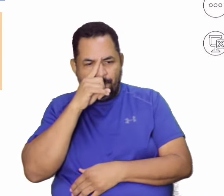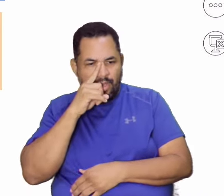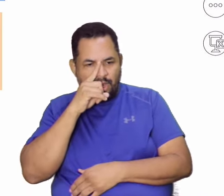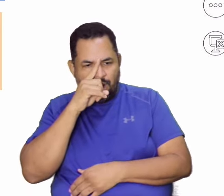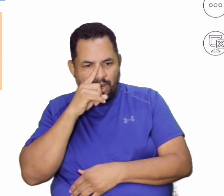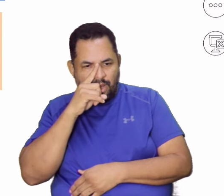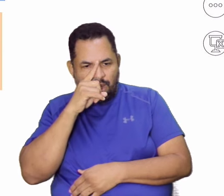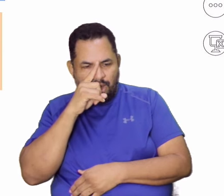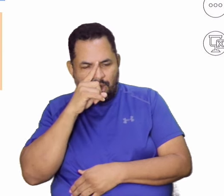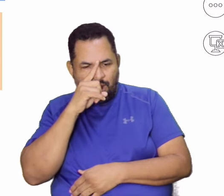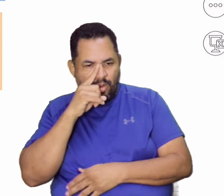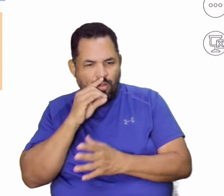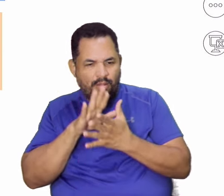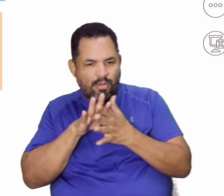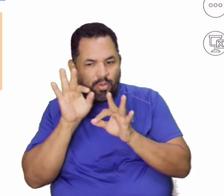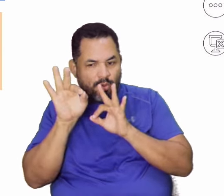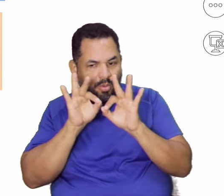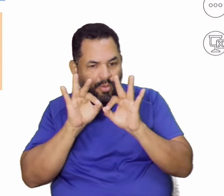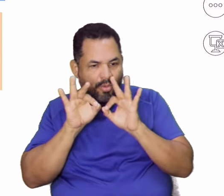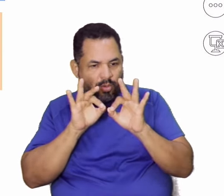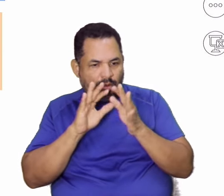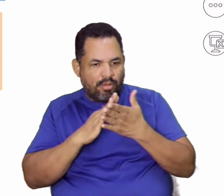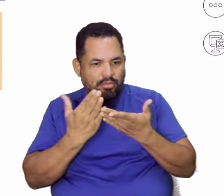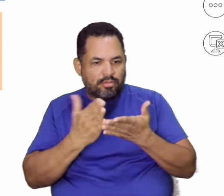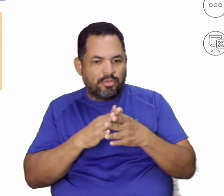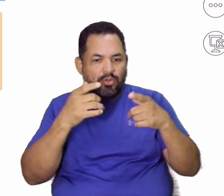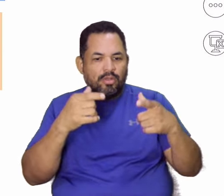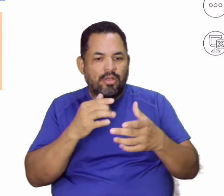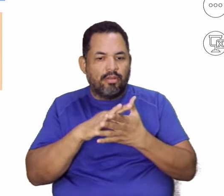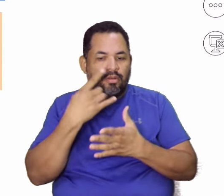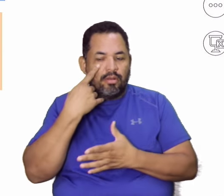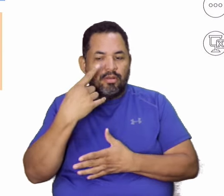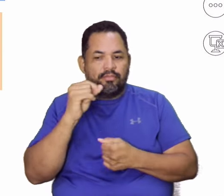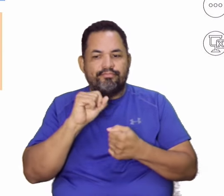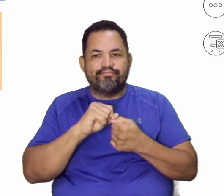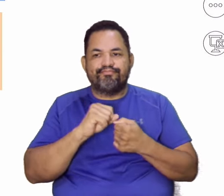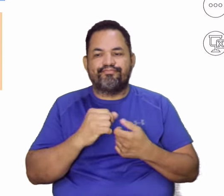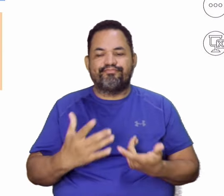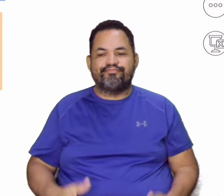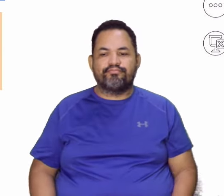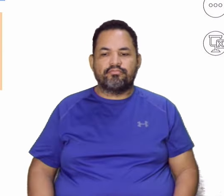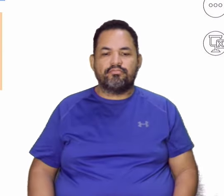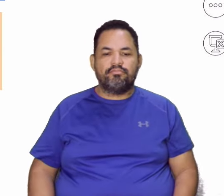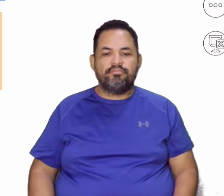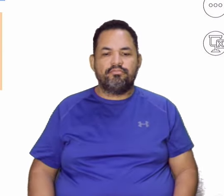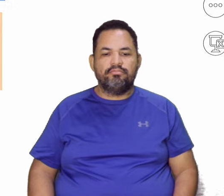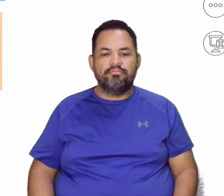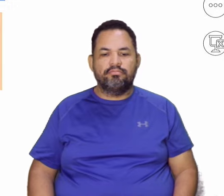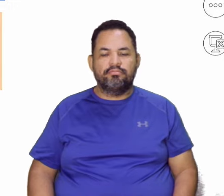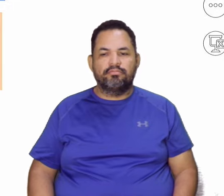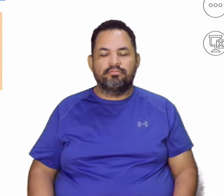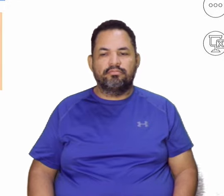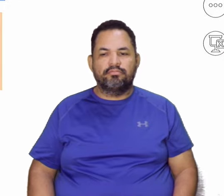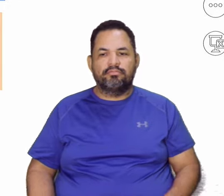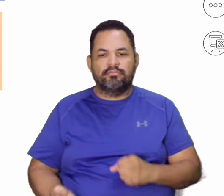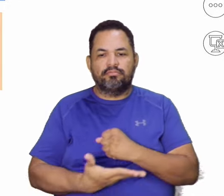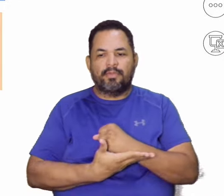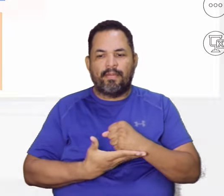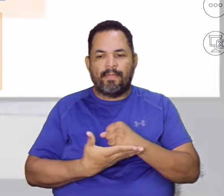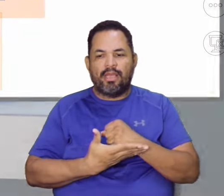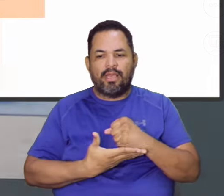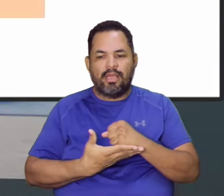prática e as formas de realização sendo observados então gente olha só basicamente quando a